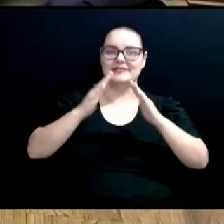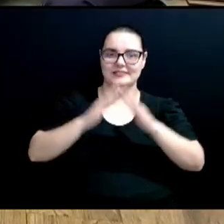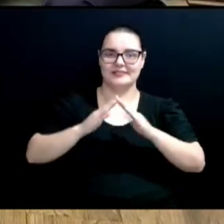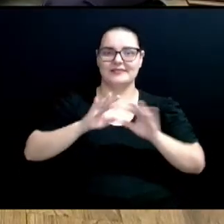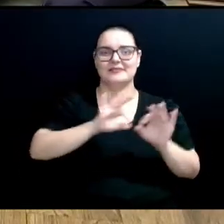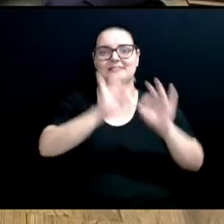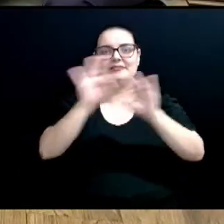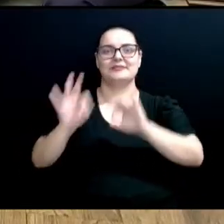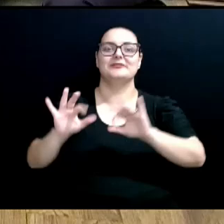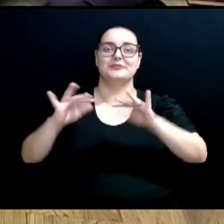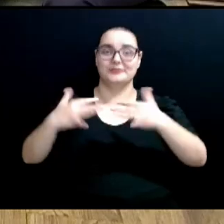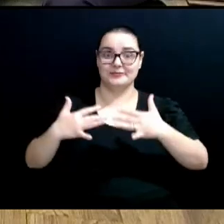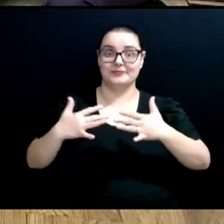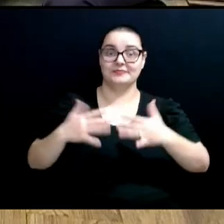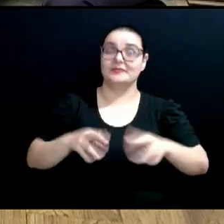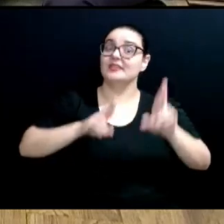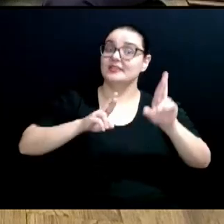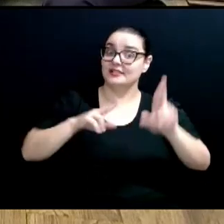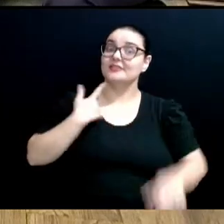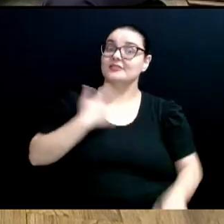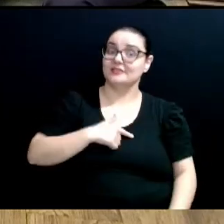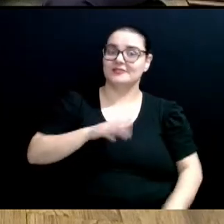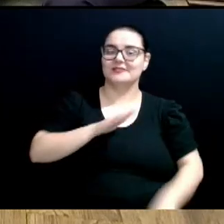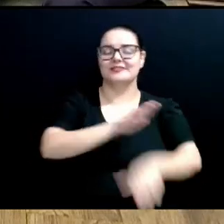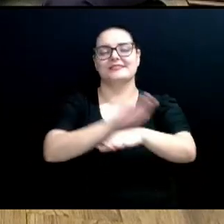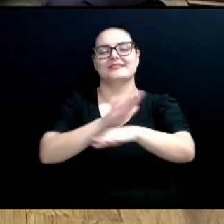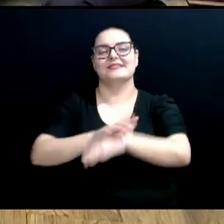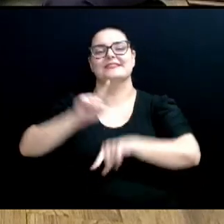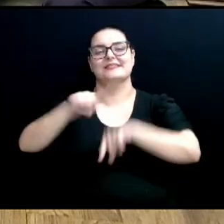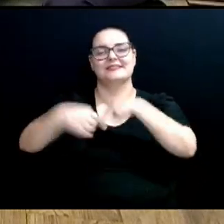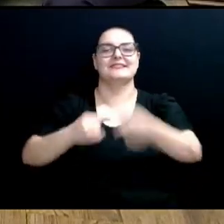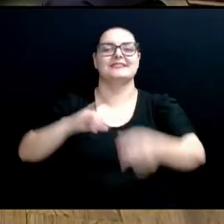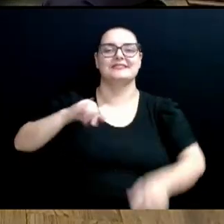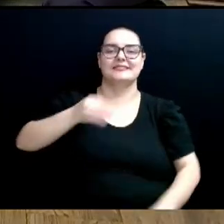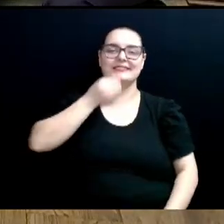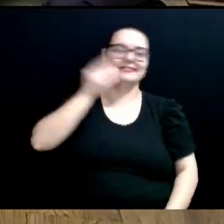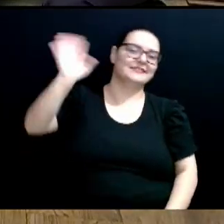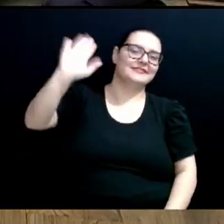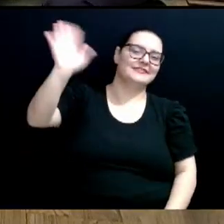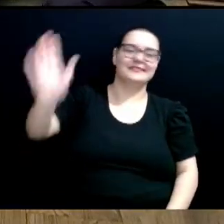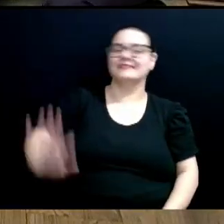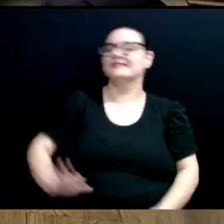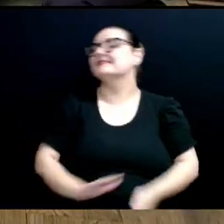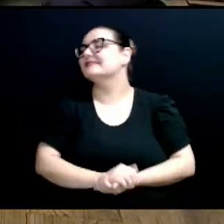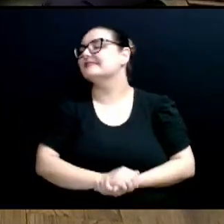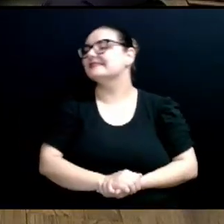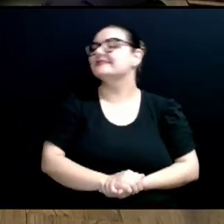audiência, espero que a gente tenha contribuído e até uma próxima oportunidade. Tchau, tchau.